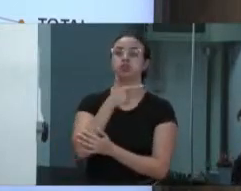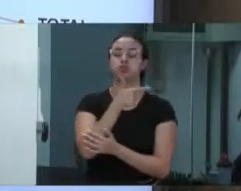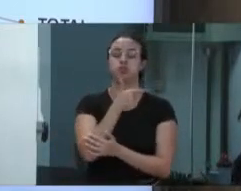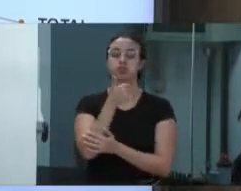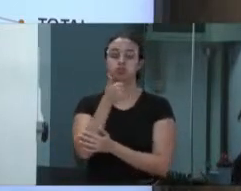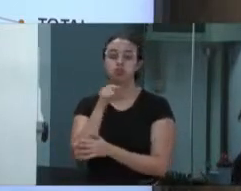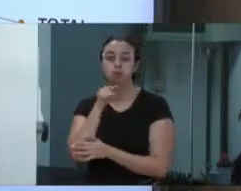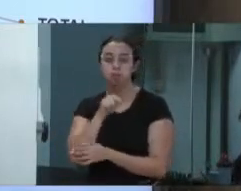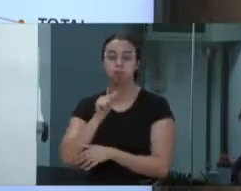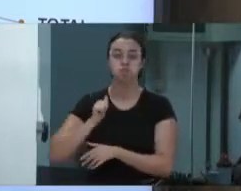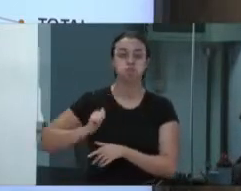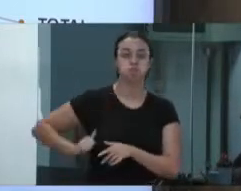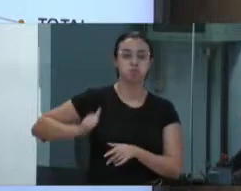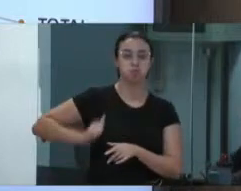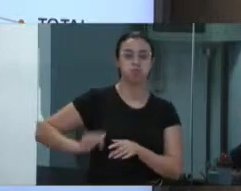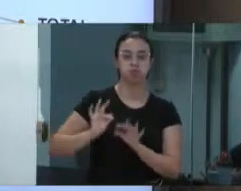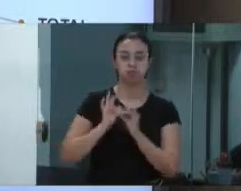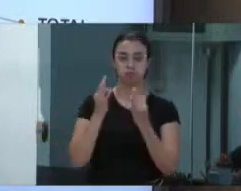Bolsa Família, né,